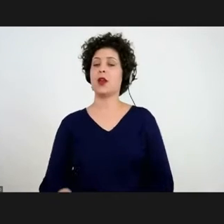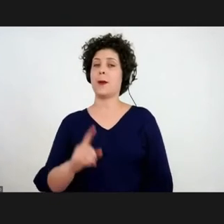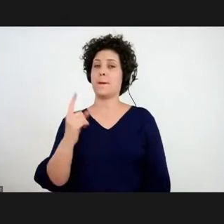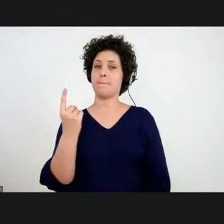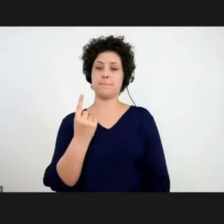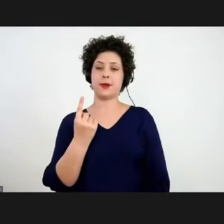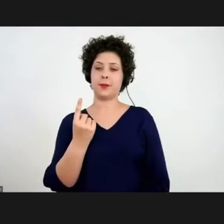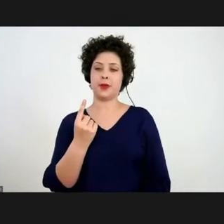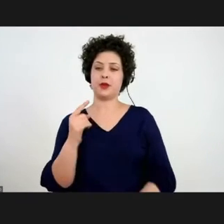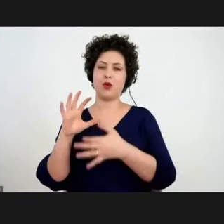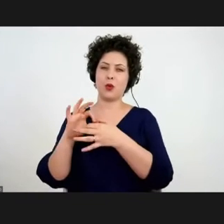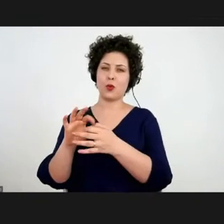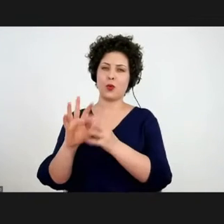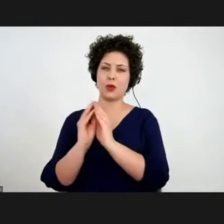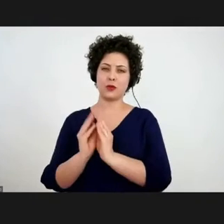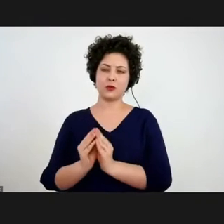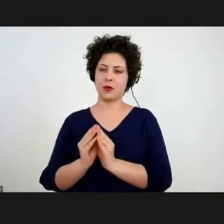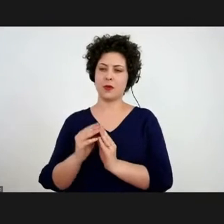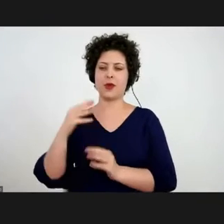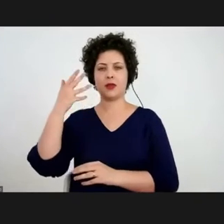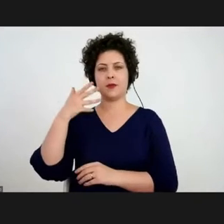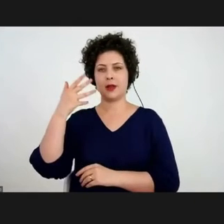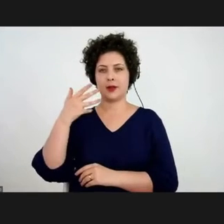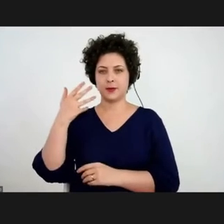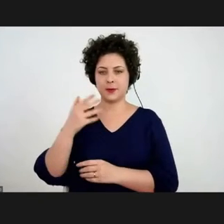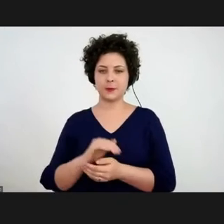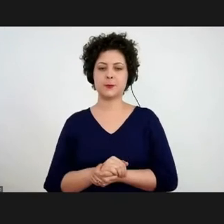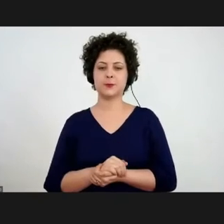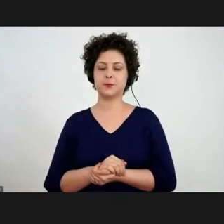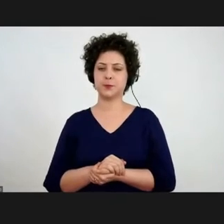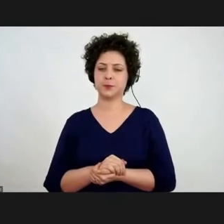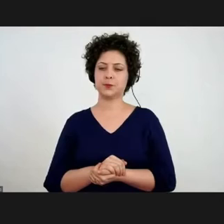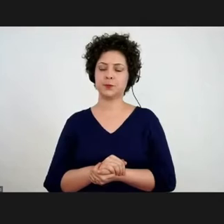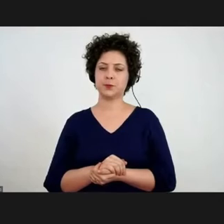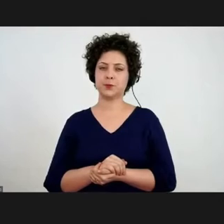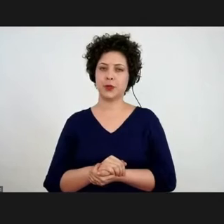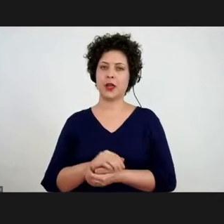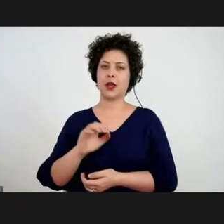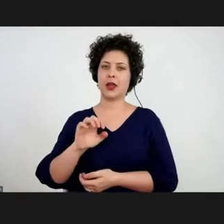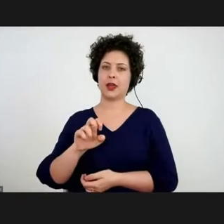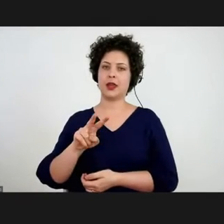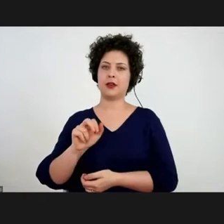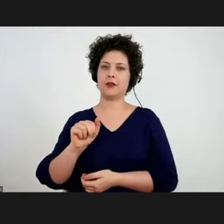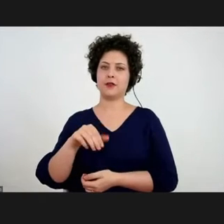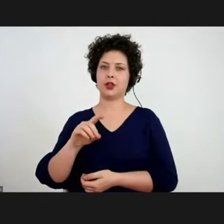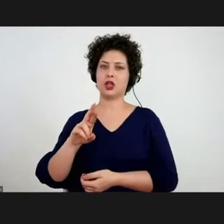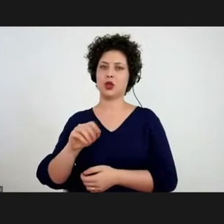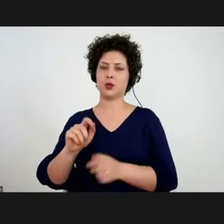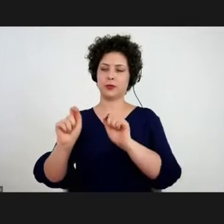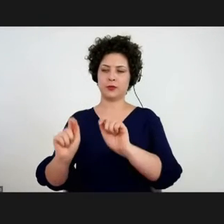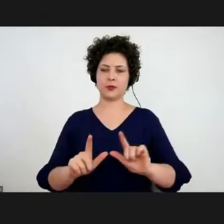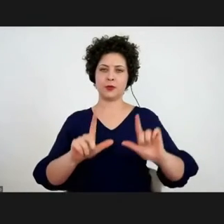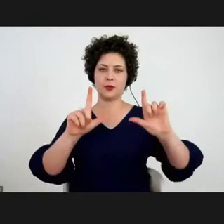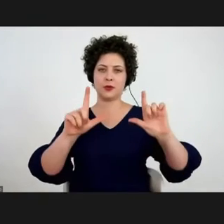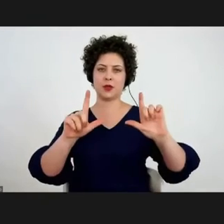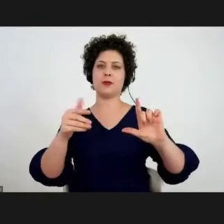um contexto dessa apresentação. Peço para o Evandro, que pode começar a compartilhar